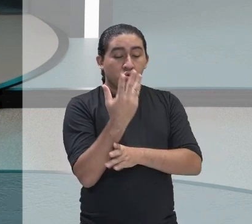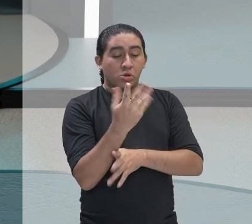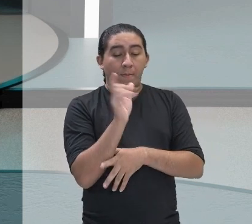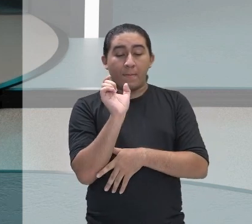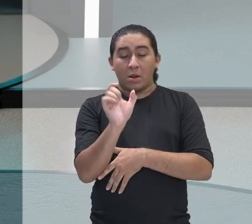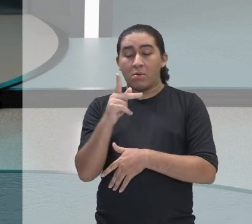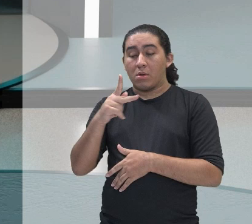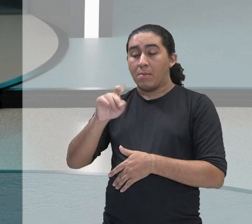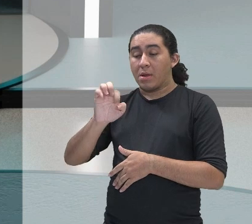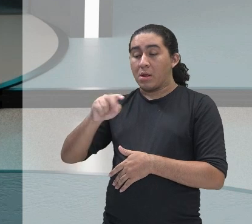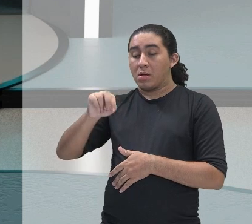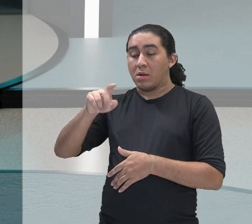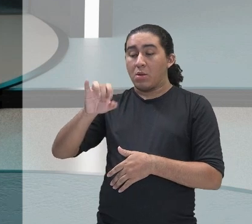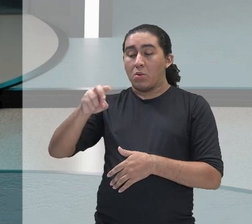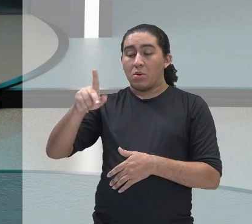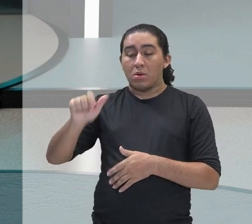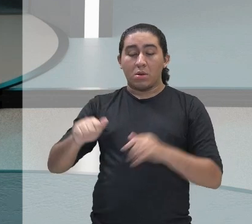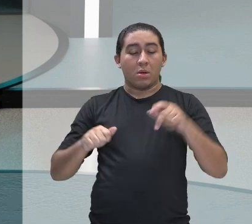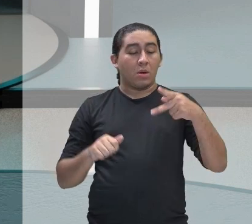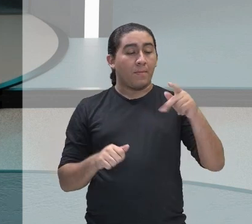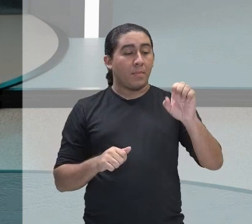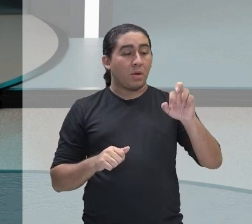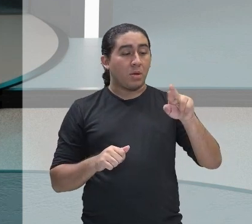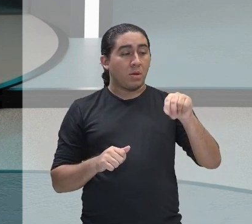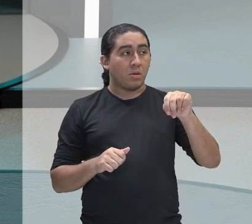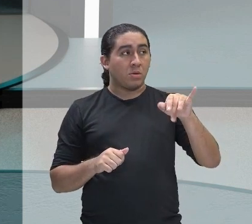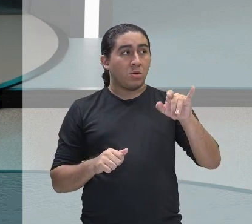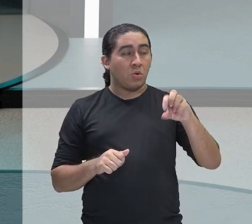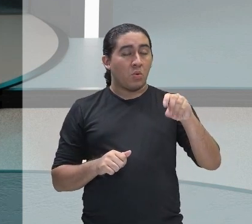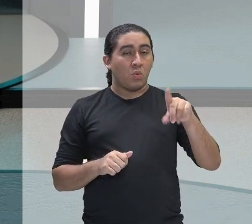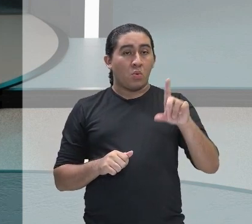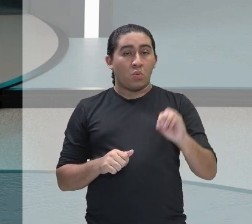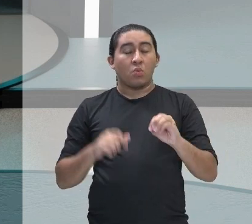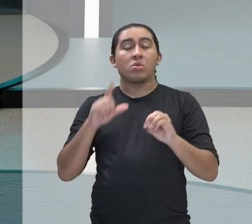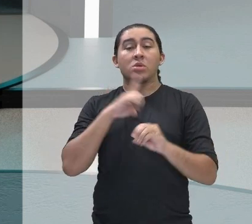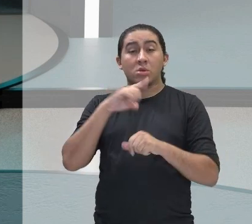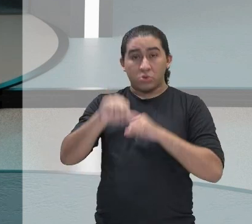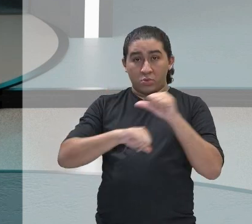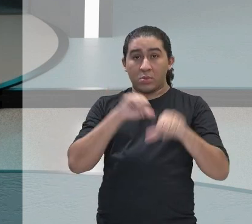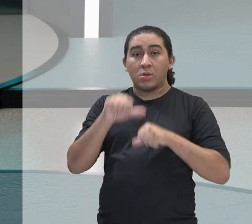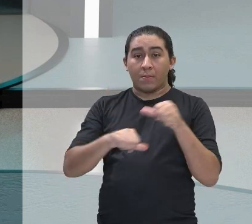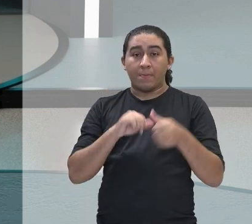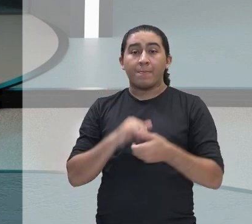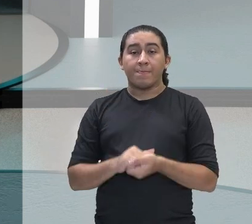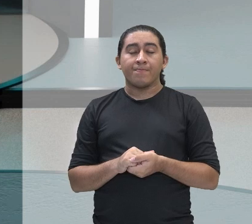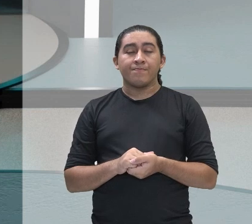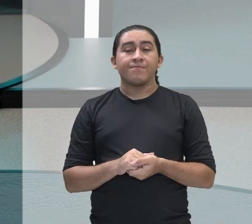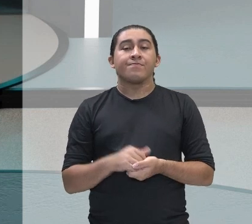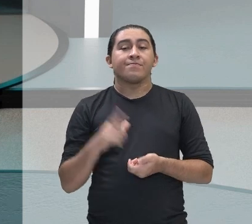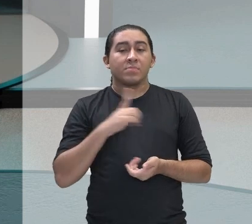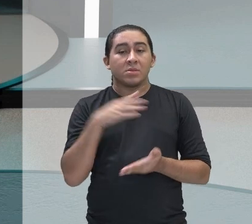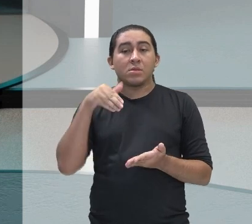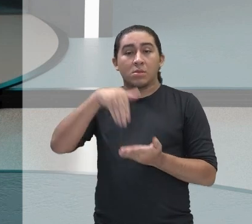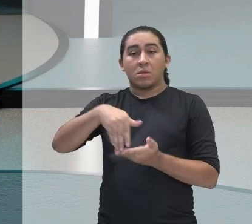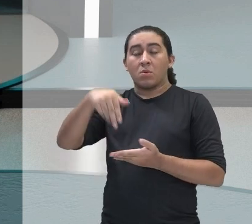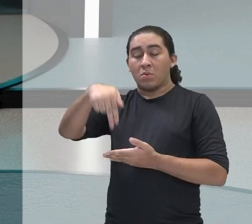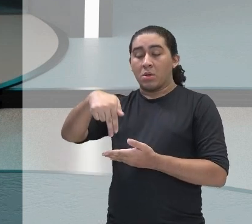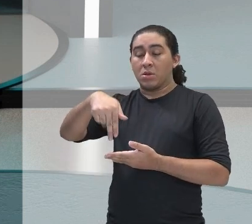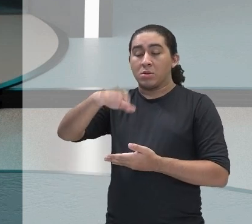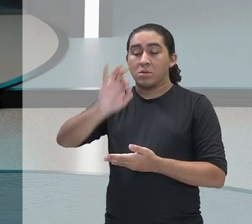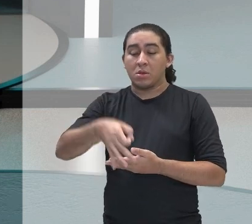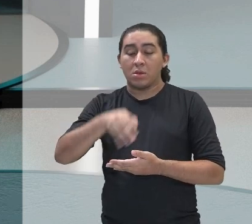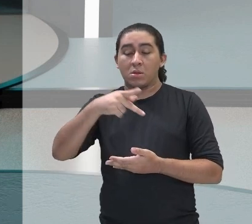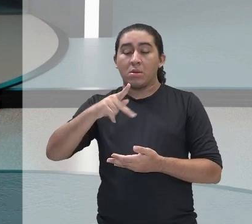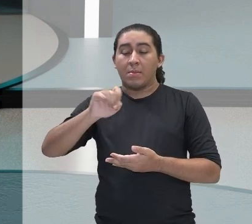pernilongo, houve alteração? ficou até o N de perna,